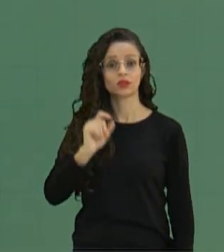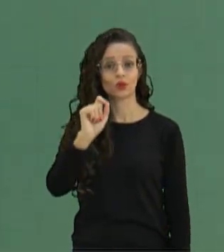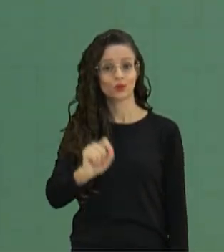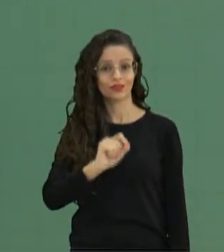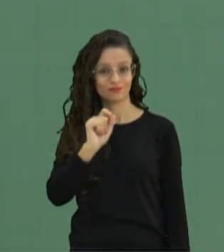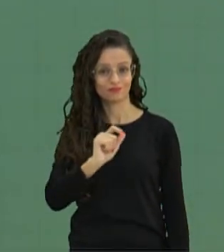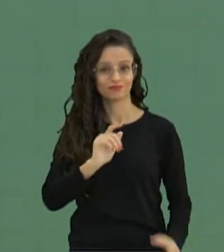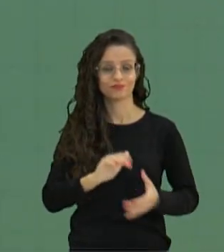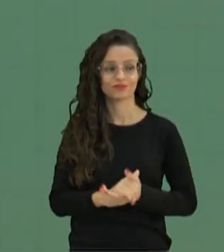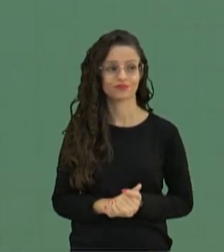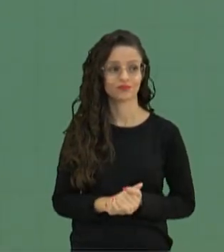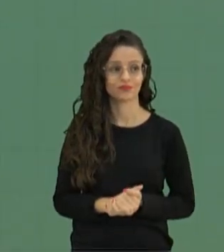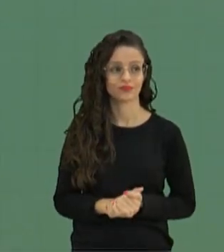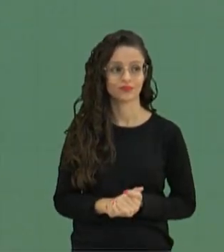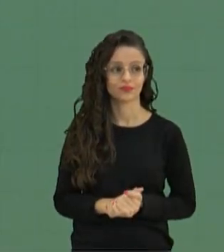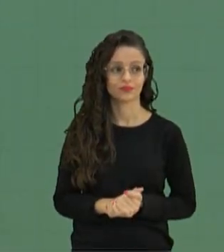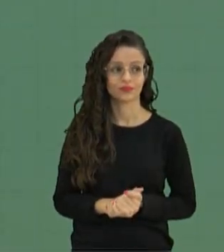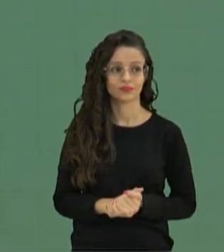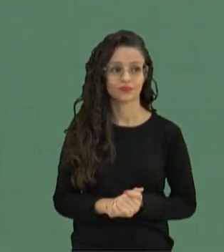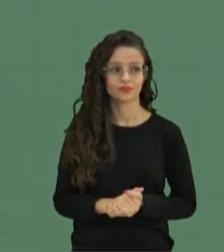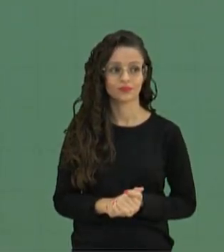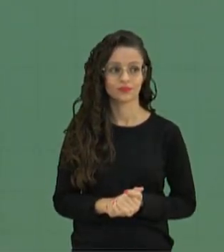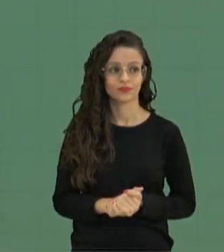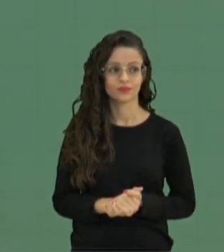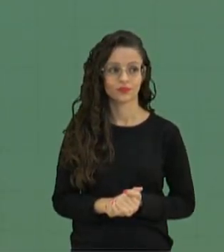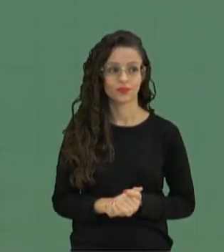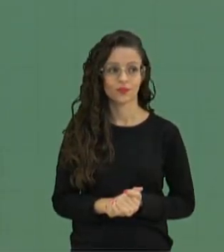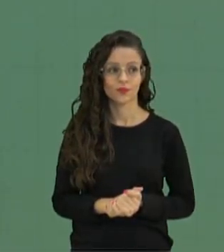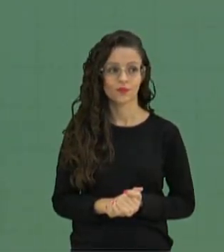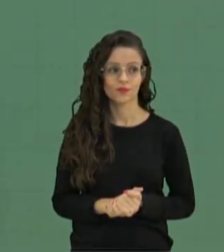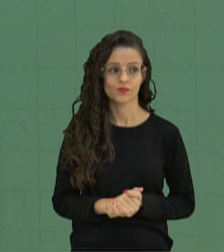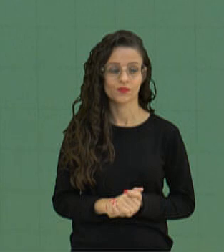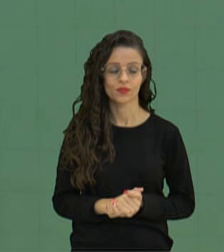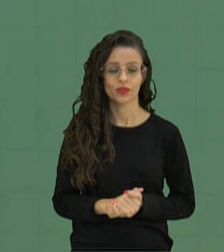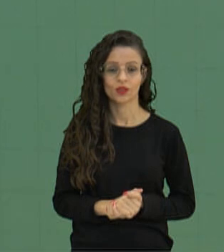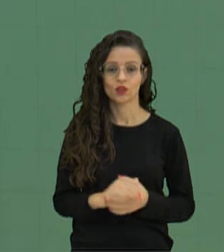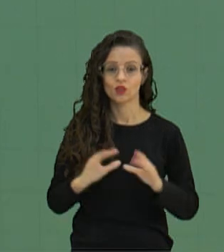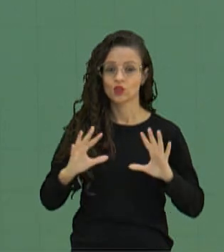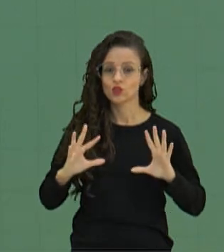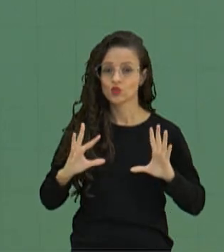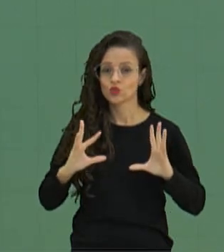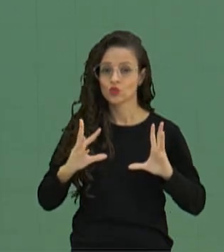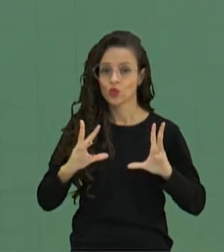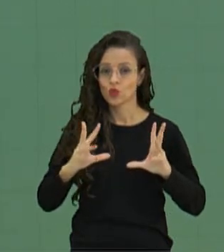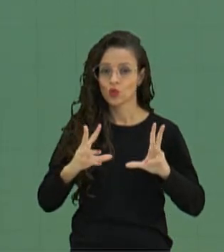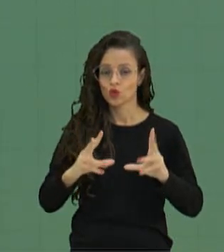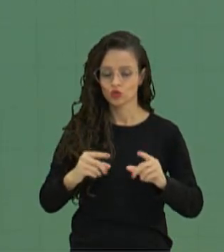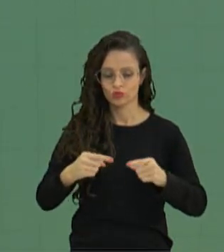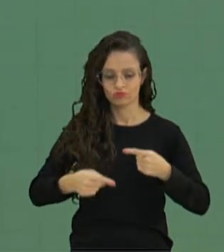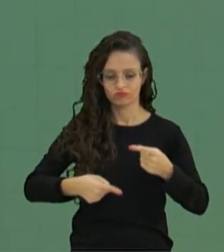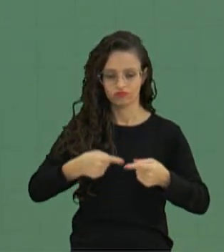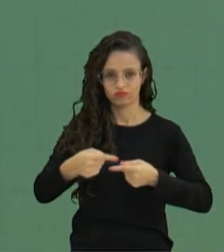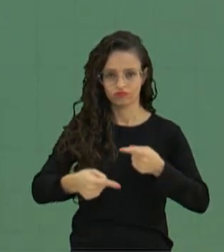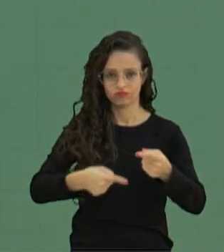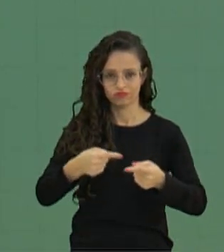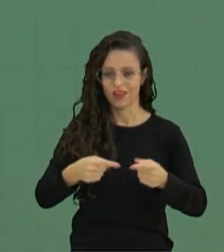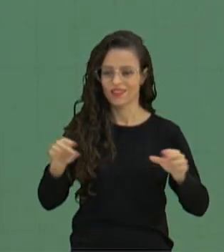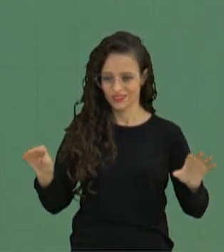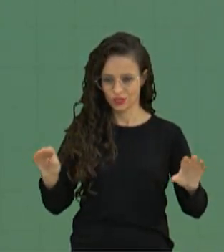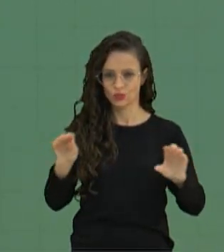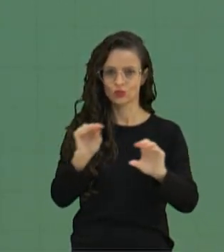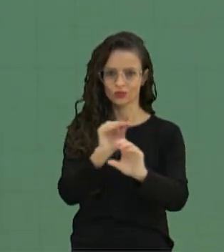seguinte. A surpresa do Mendel foi que todos os descendentes deste cruzamento